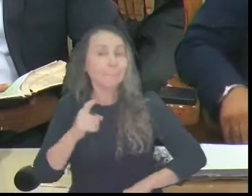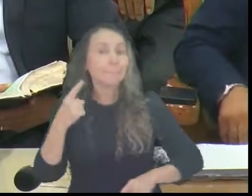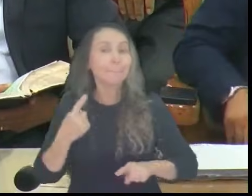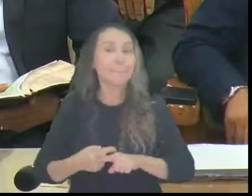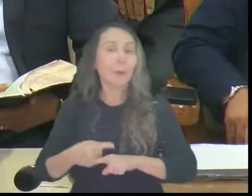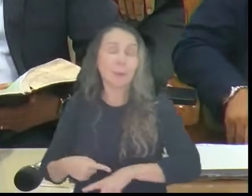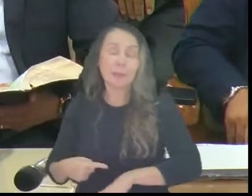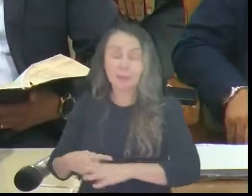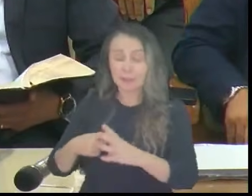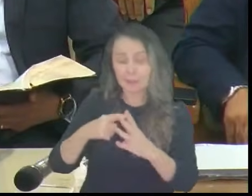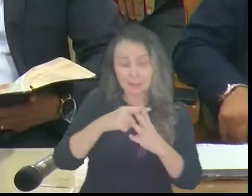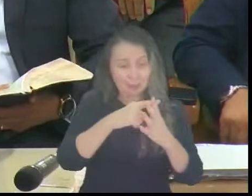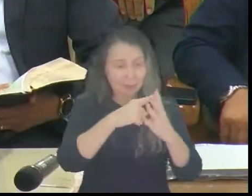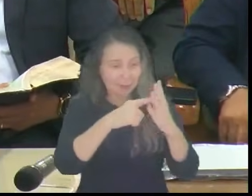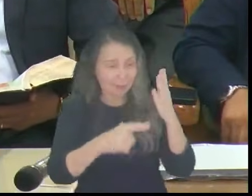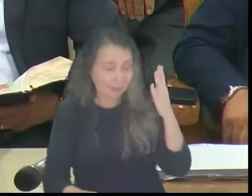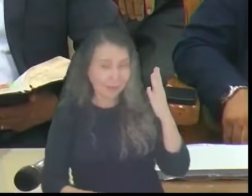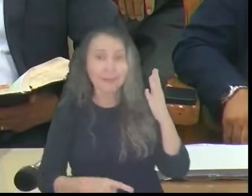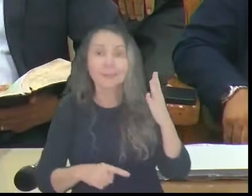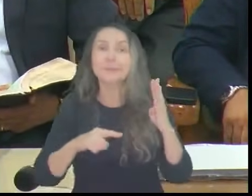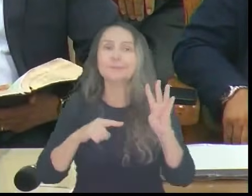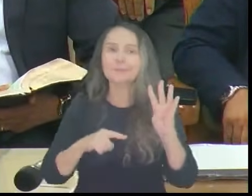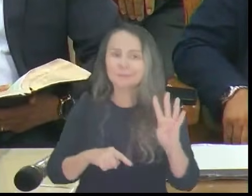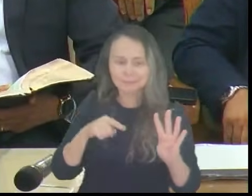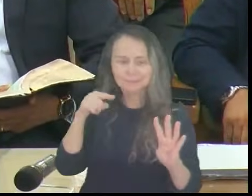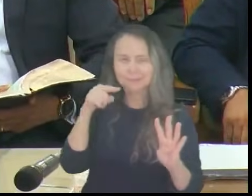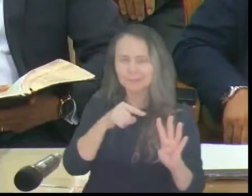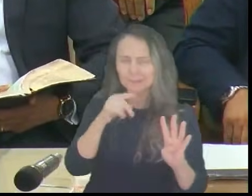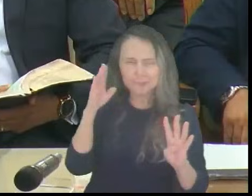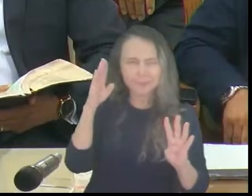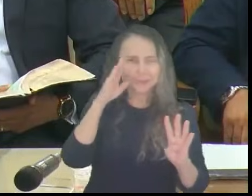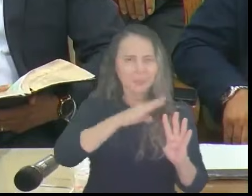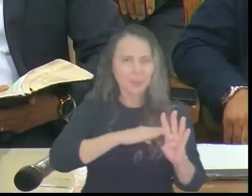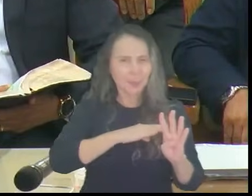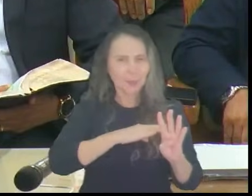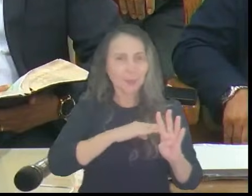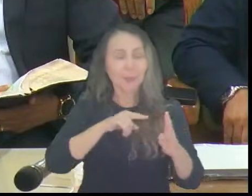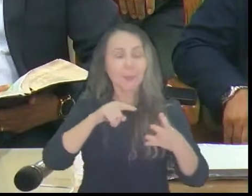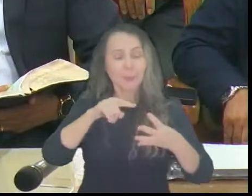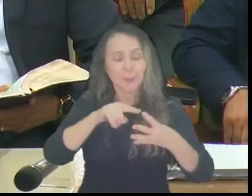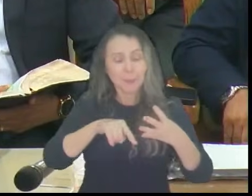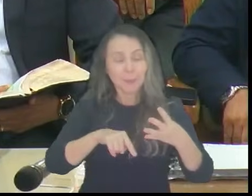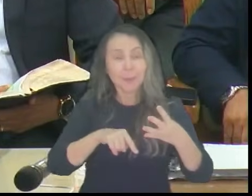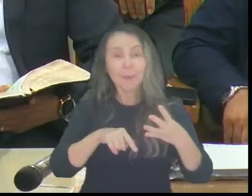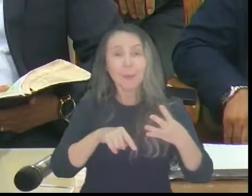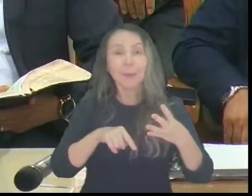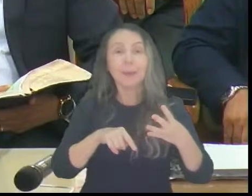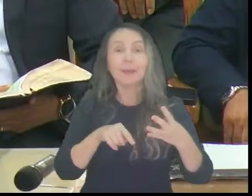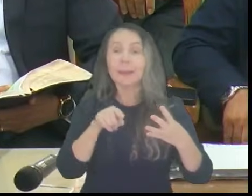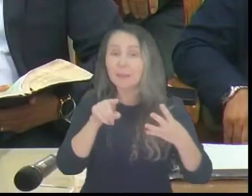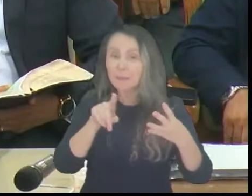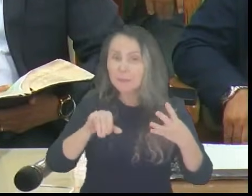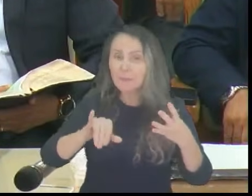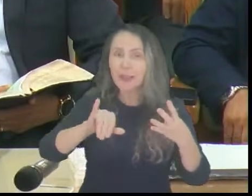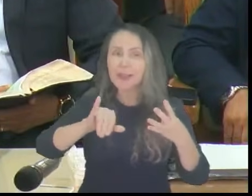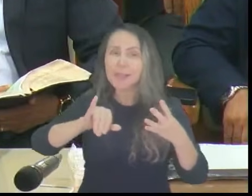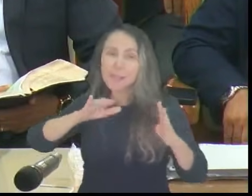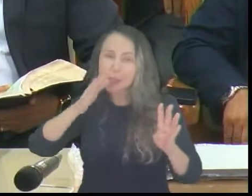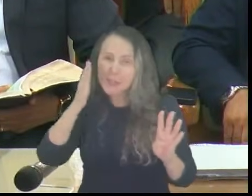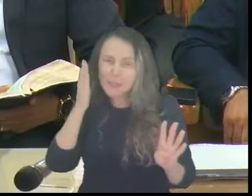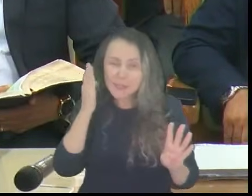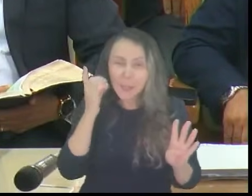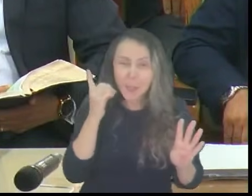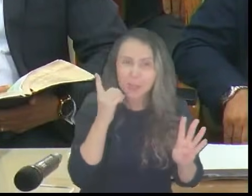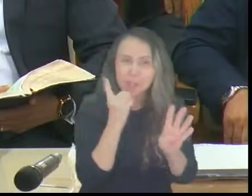Anás, Caifás, Alexandre, vocês vão encontrar com eles, não com aqueles que já